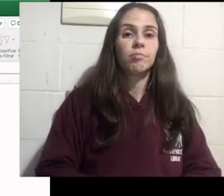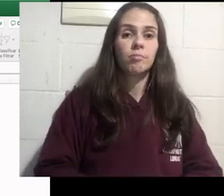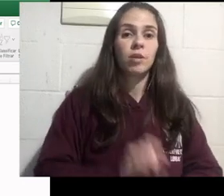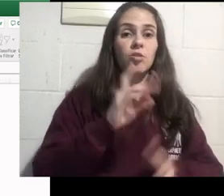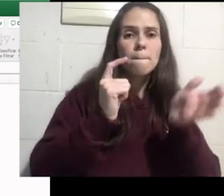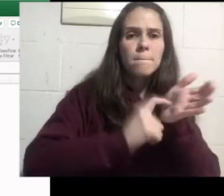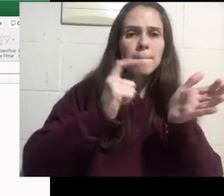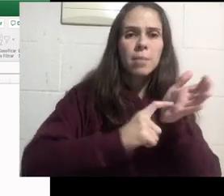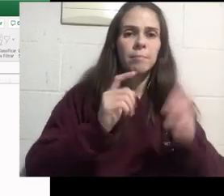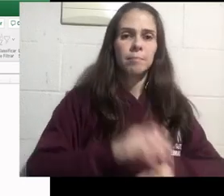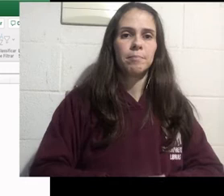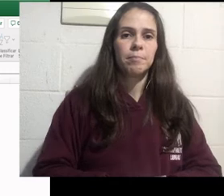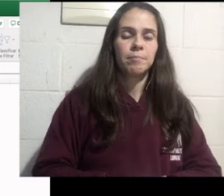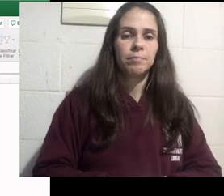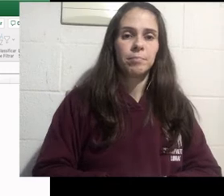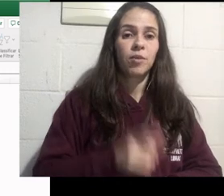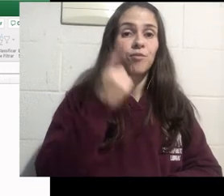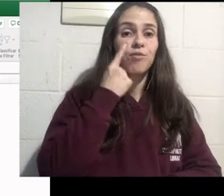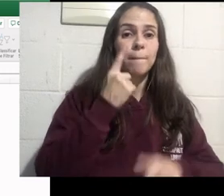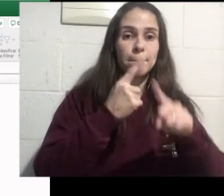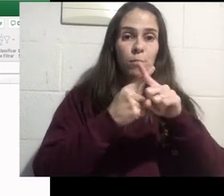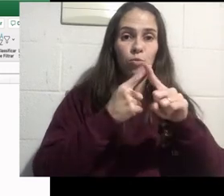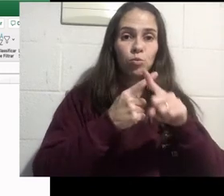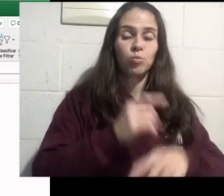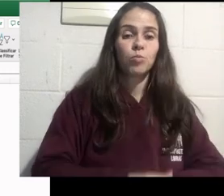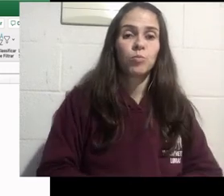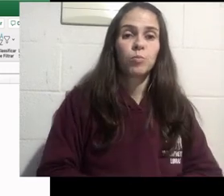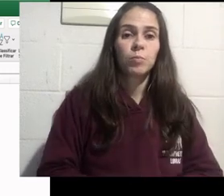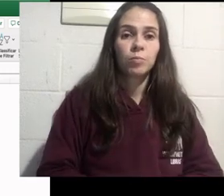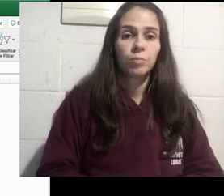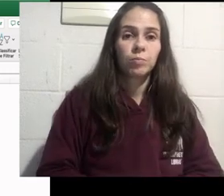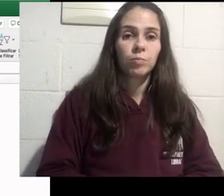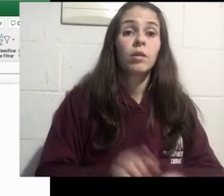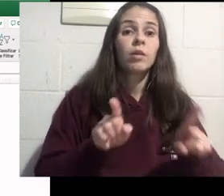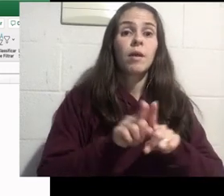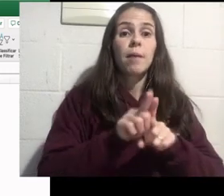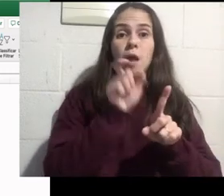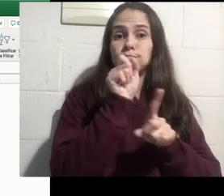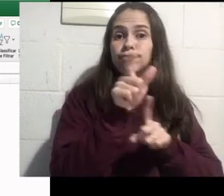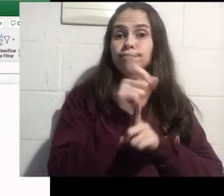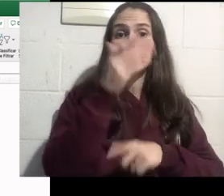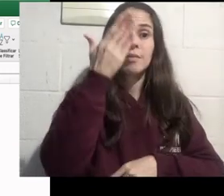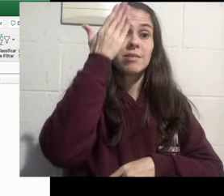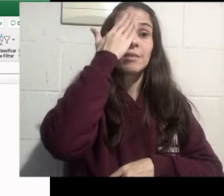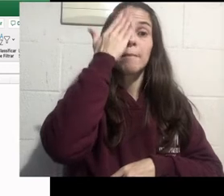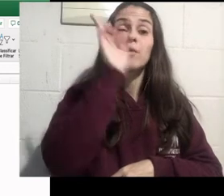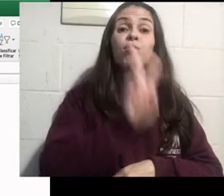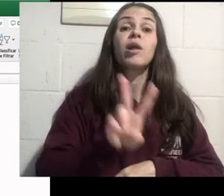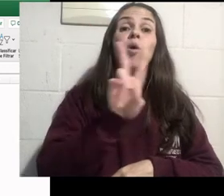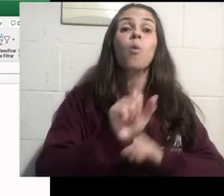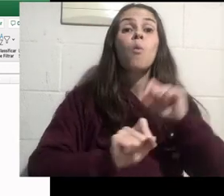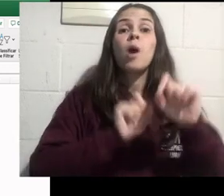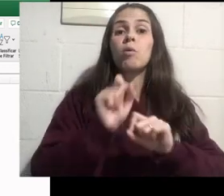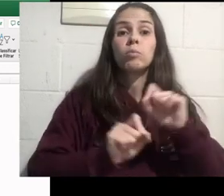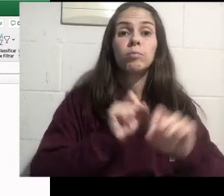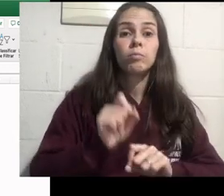2 cliques, vê que é o produto, né, 28% de 63%. A questão do aluguel é um valor que precisa ser definido e,